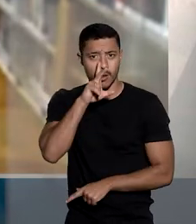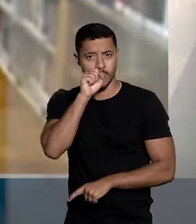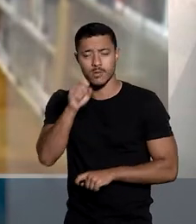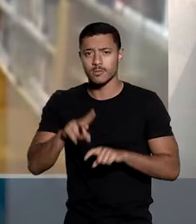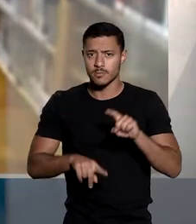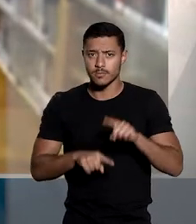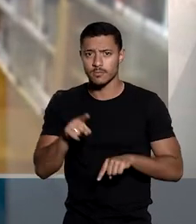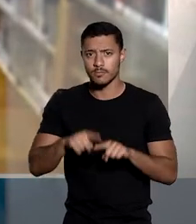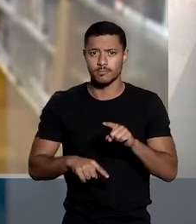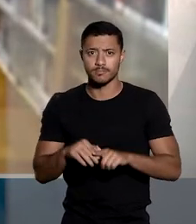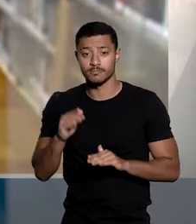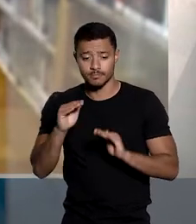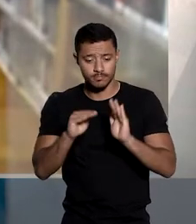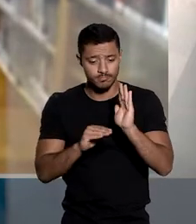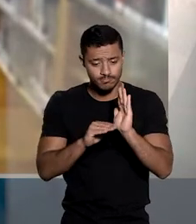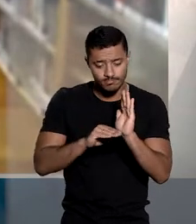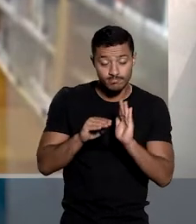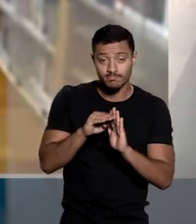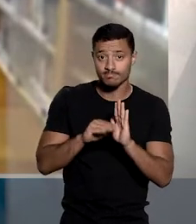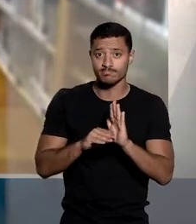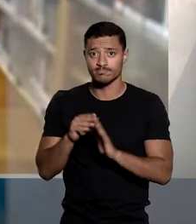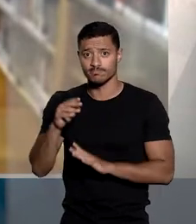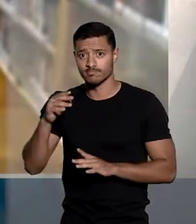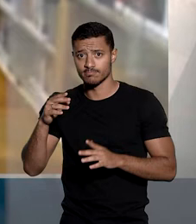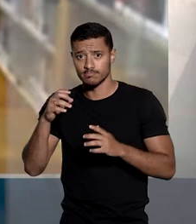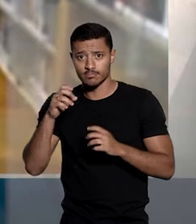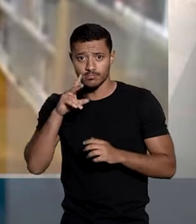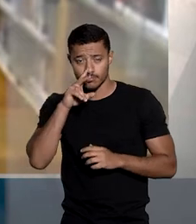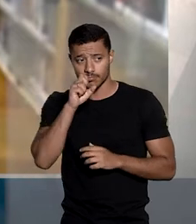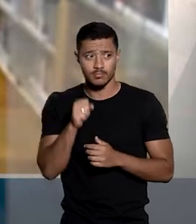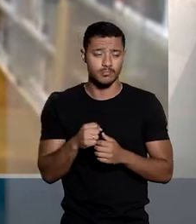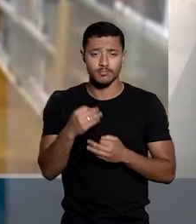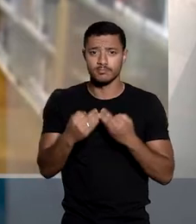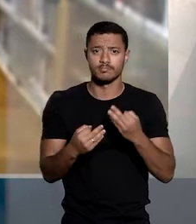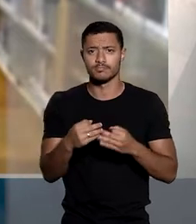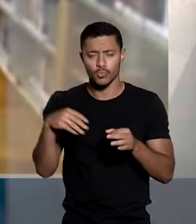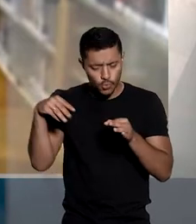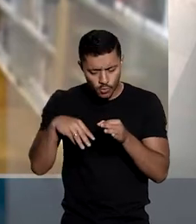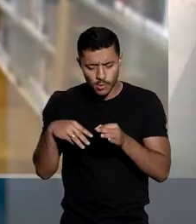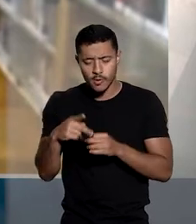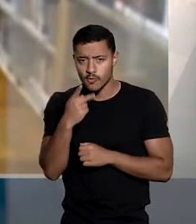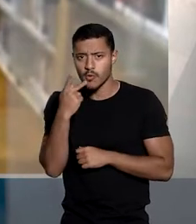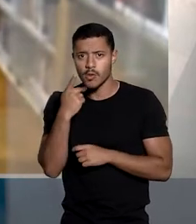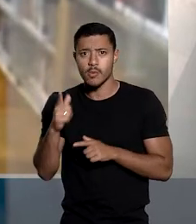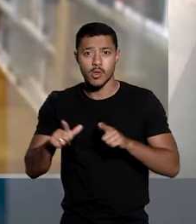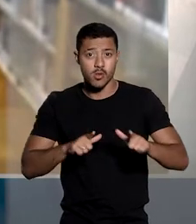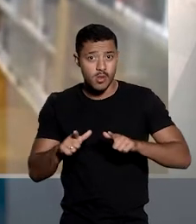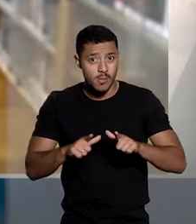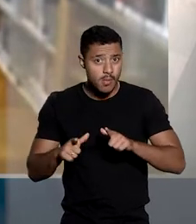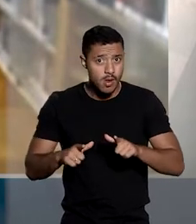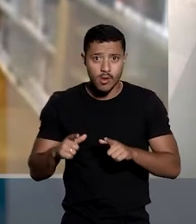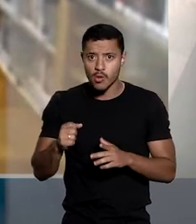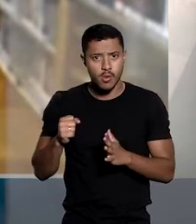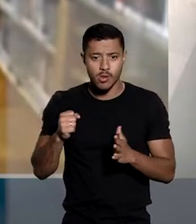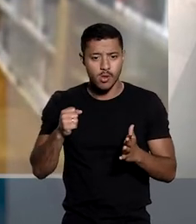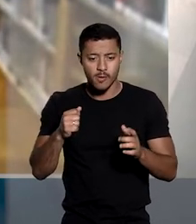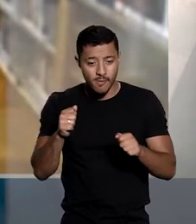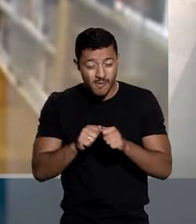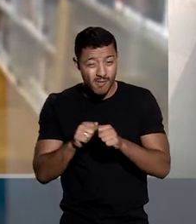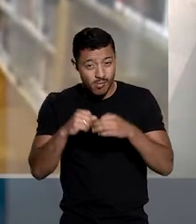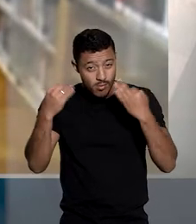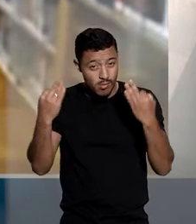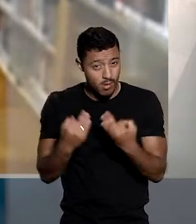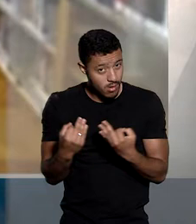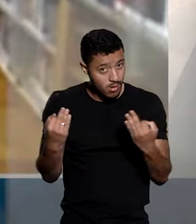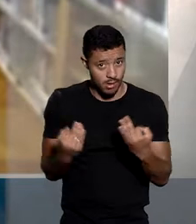material, a moderação e a rigidez das relações jurídicas. O ministro ressaltou ainda que os serviços, embora não tenham sido prestados da